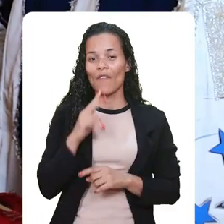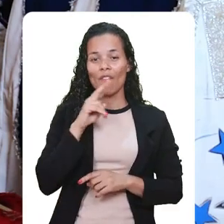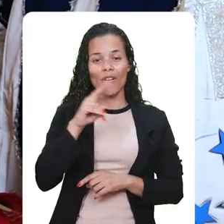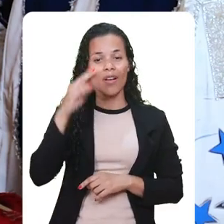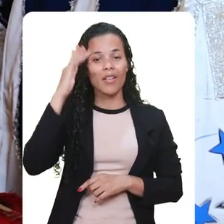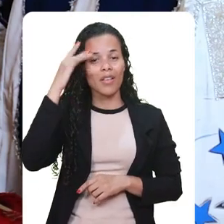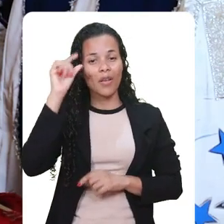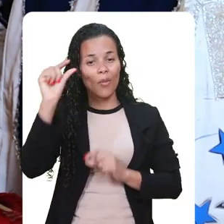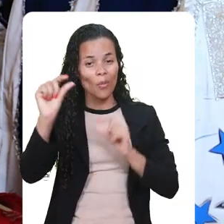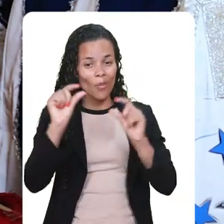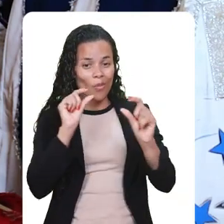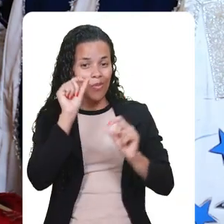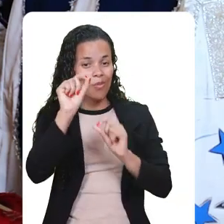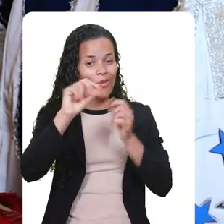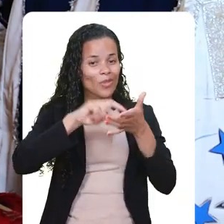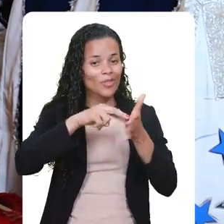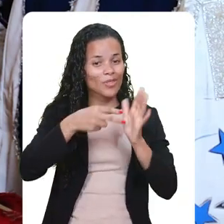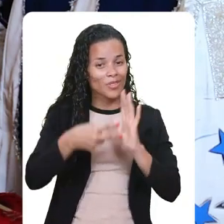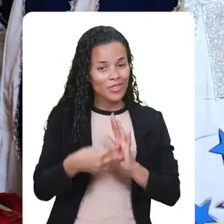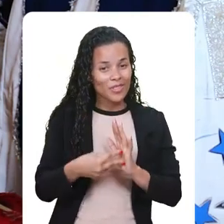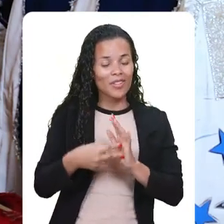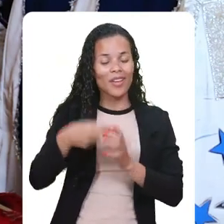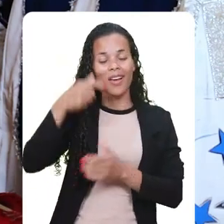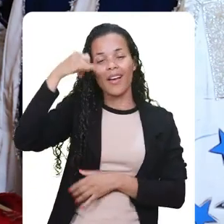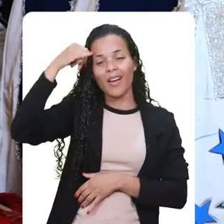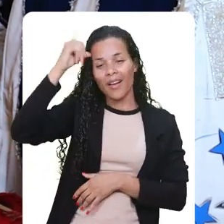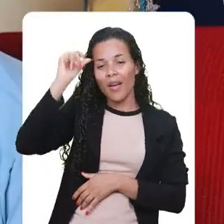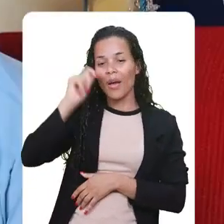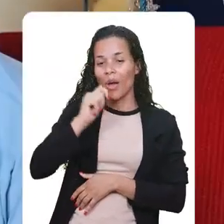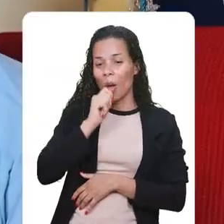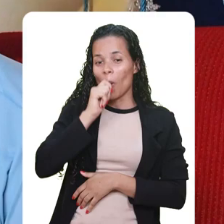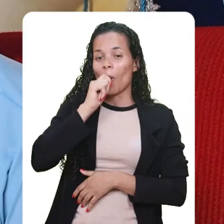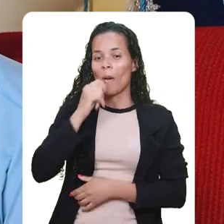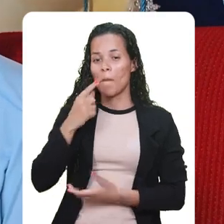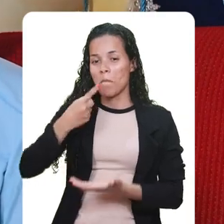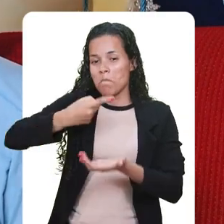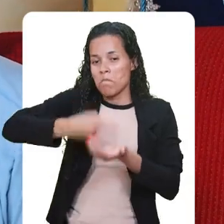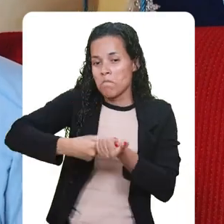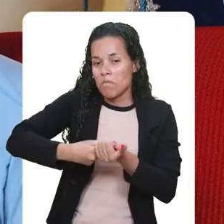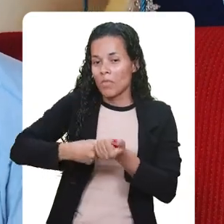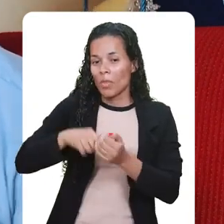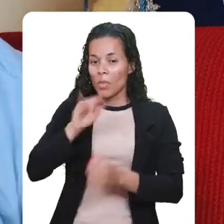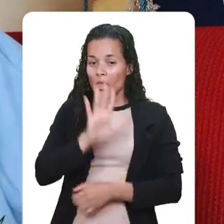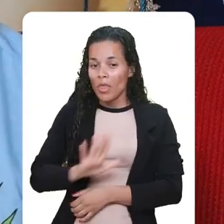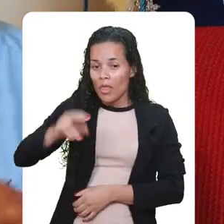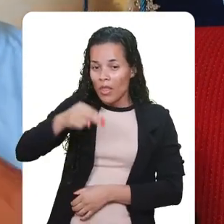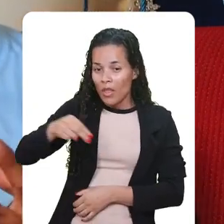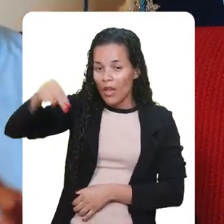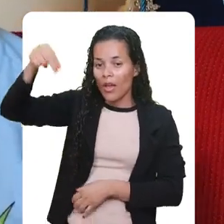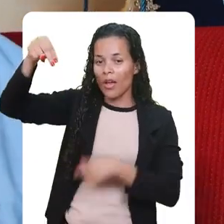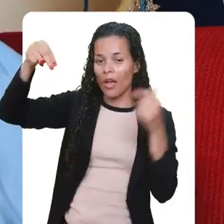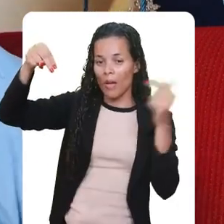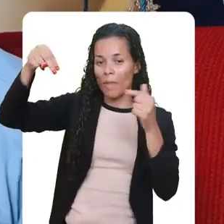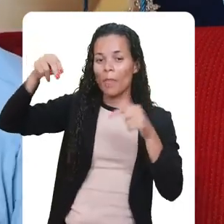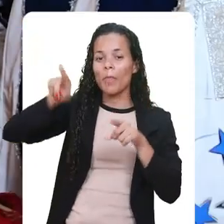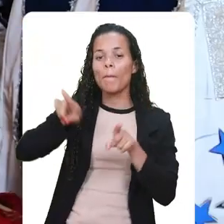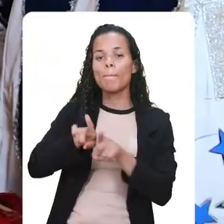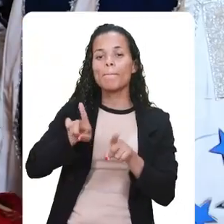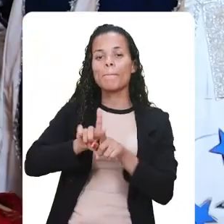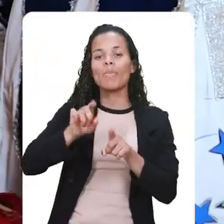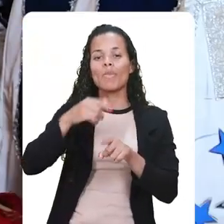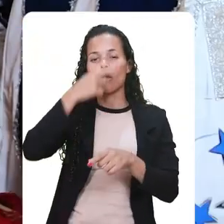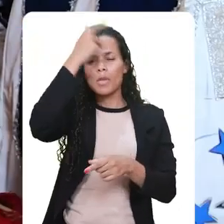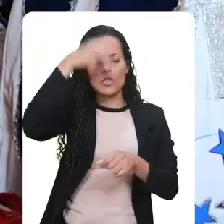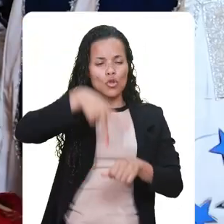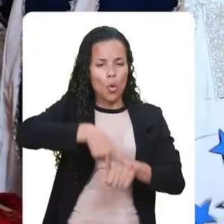buzina, você tem que entender um pouco o que é o boi de buzina. Então, essa pegada marcante mais aqui para o Nordeste,